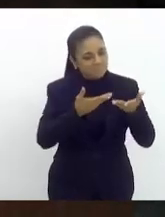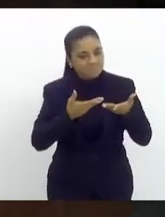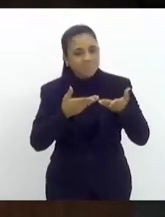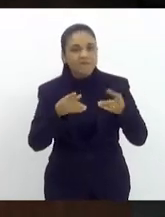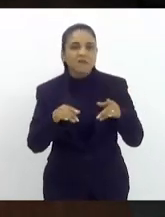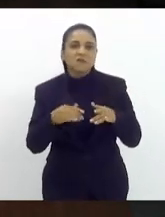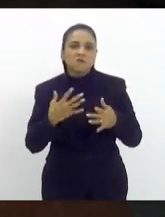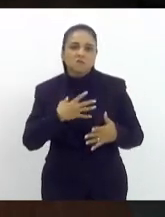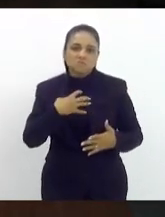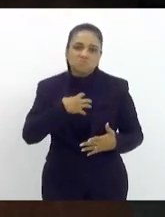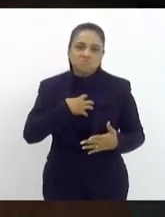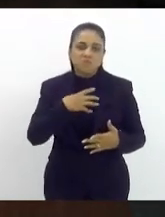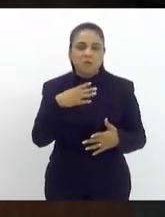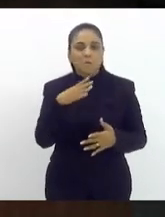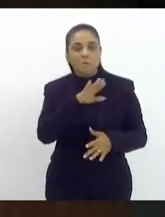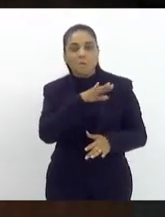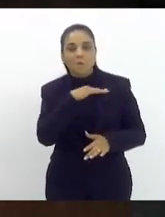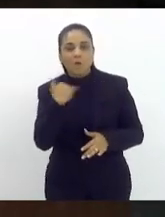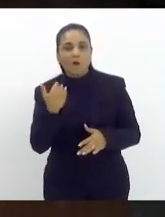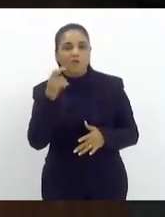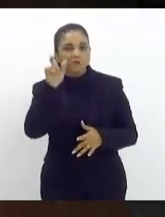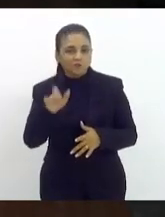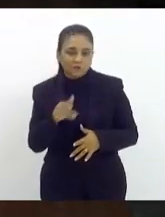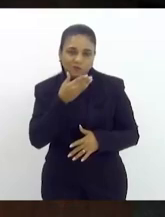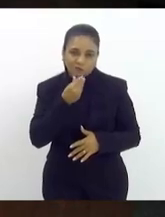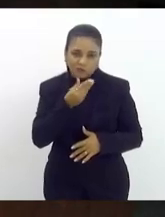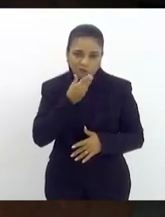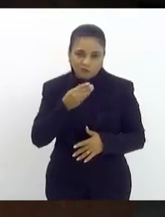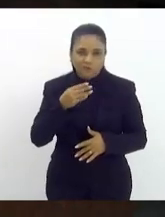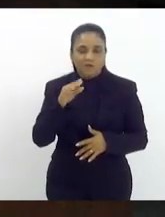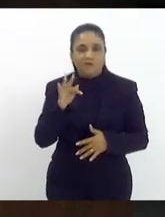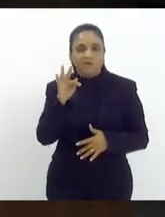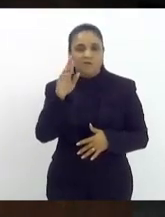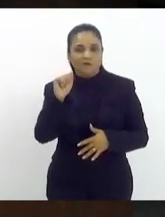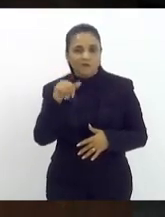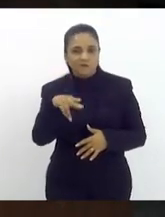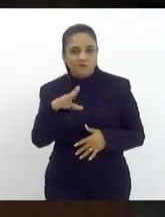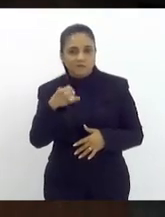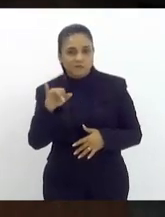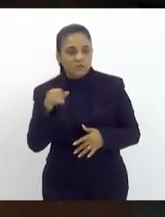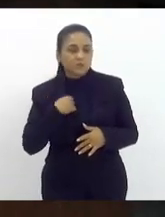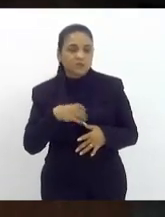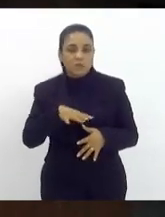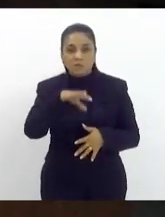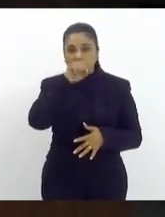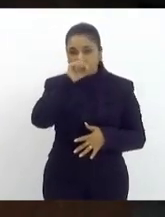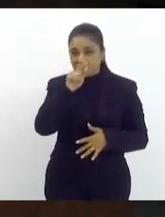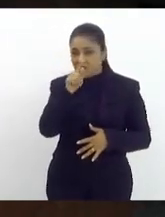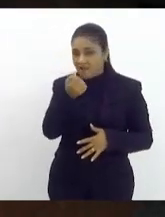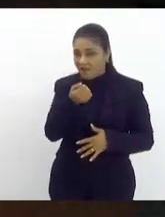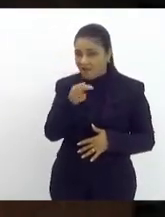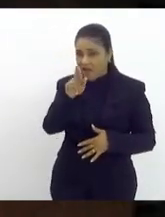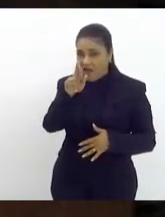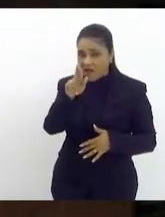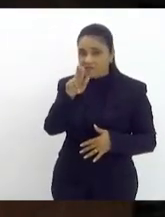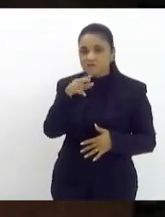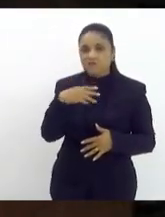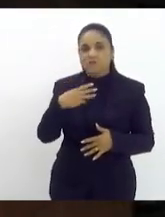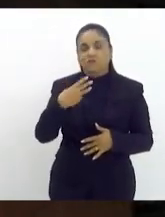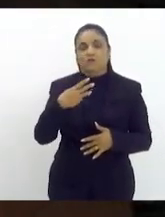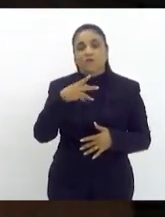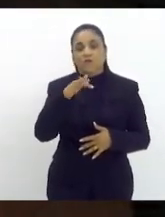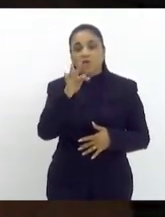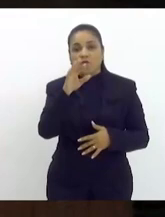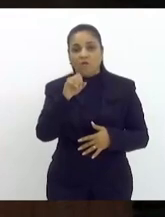Francis Leia Damásio Rodrigues, de 41 anos, que não resistiu à inalação de gás tóxico no Alto Forno 3, na